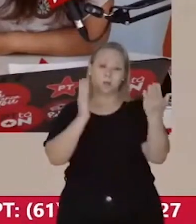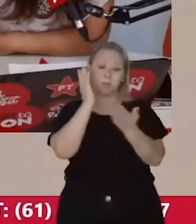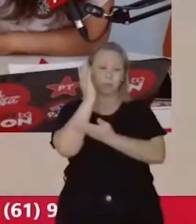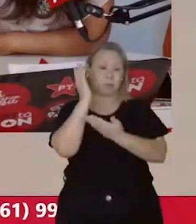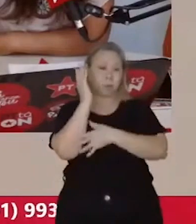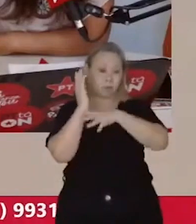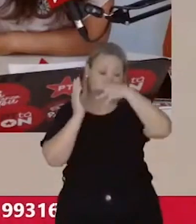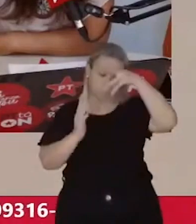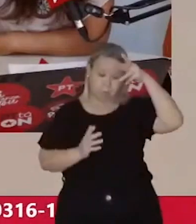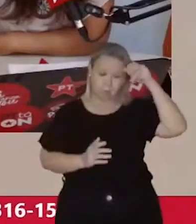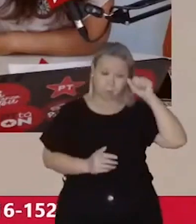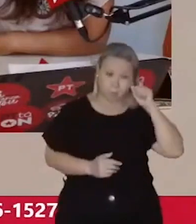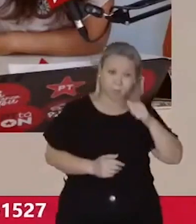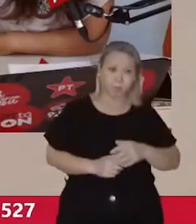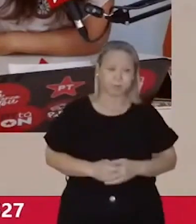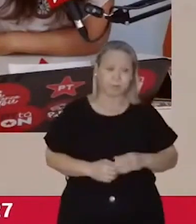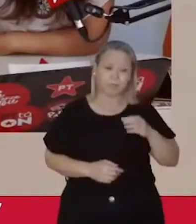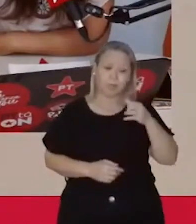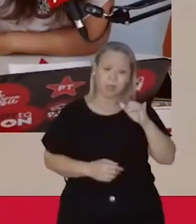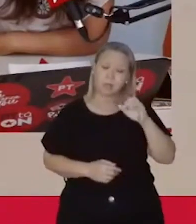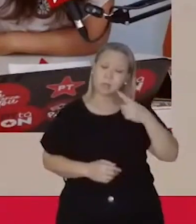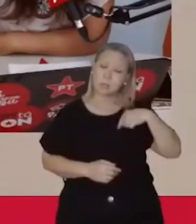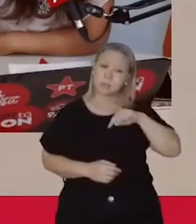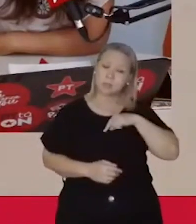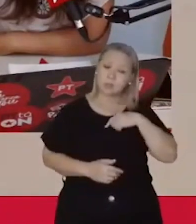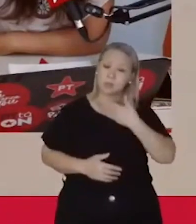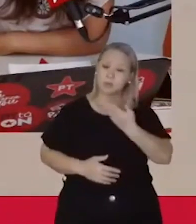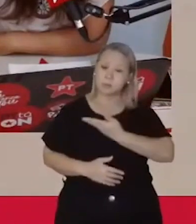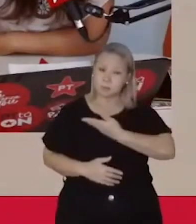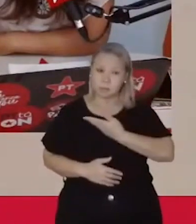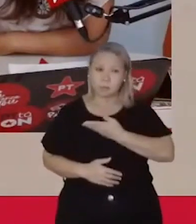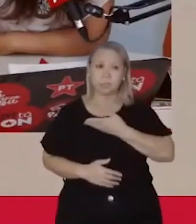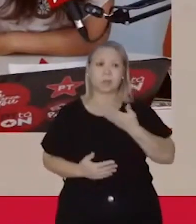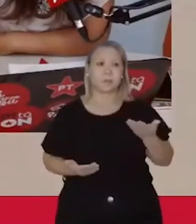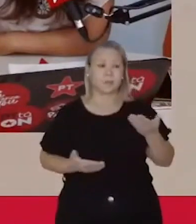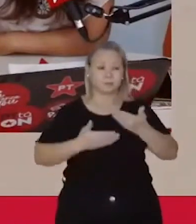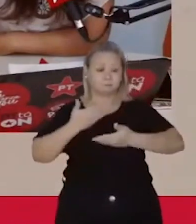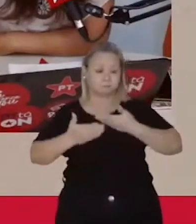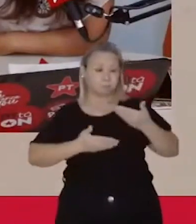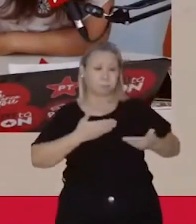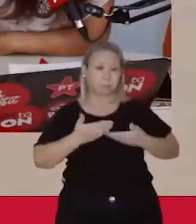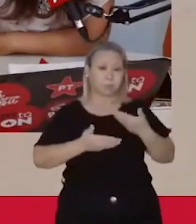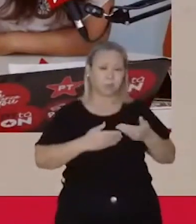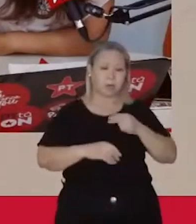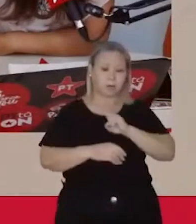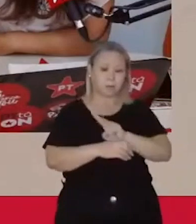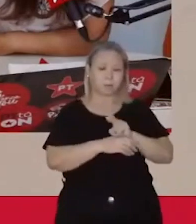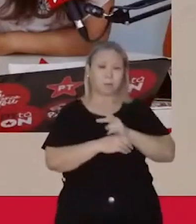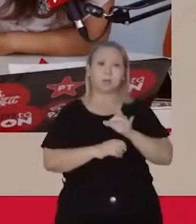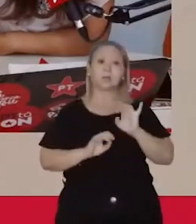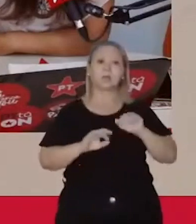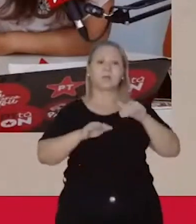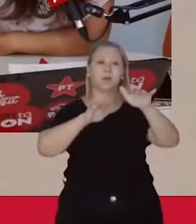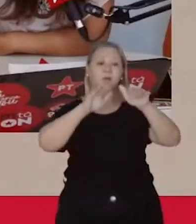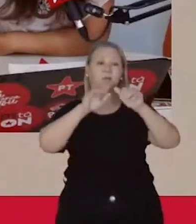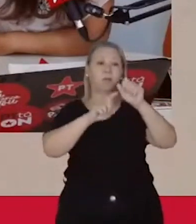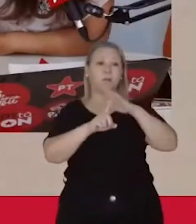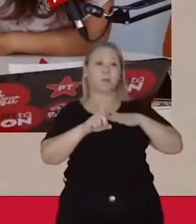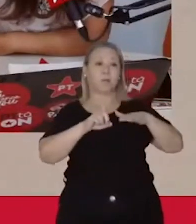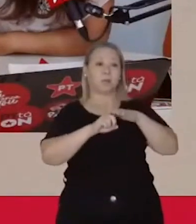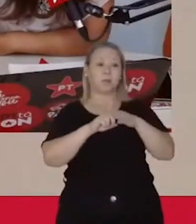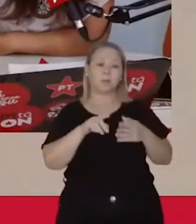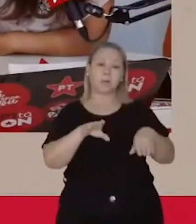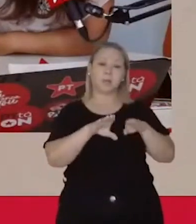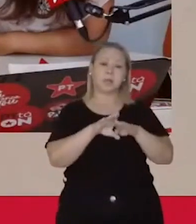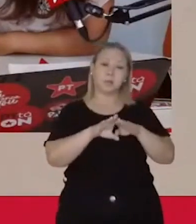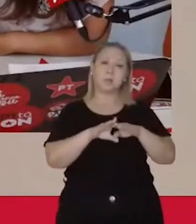ciência é nosso grande instrumento, é nossa grande aliada, para, inclusive, chamar não somente os movimentos sociais, que são nossos aliados, mas, inclusive, o